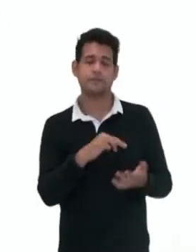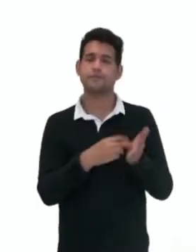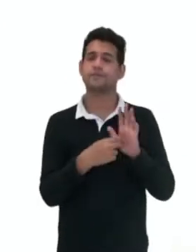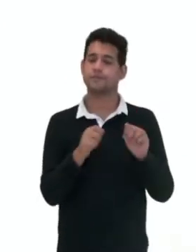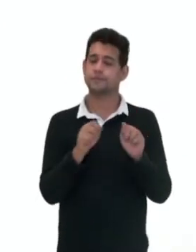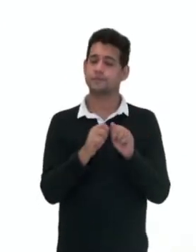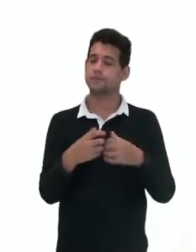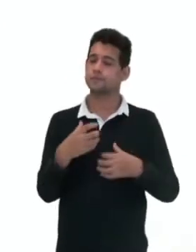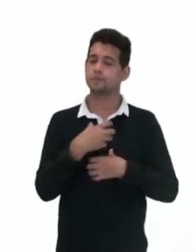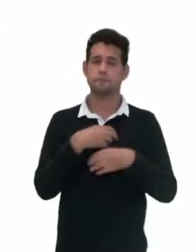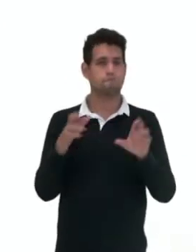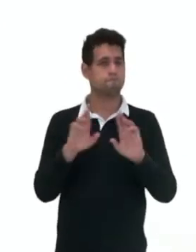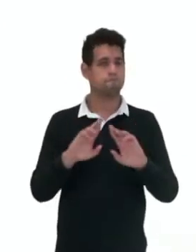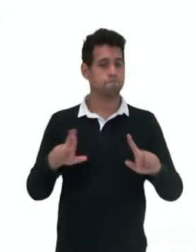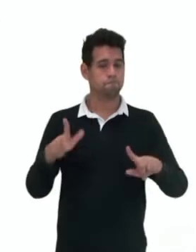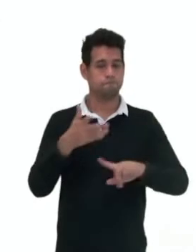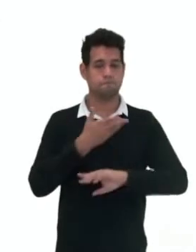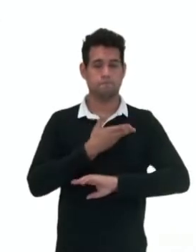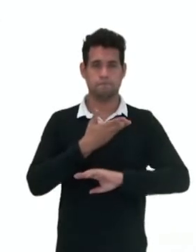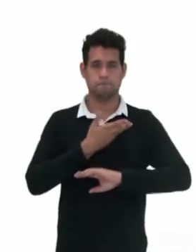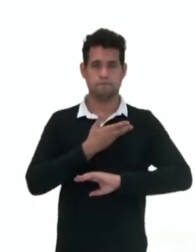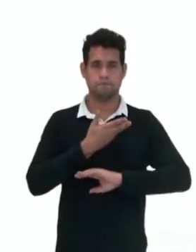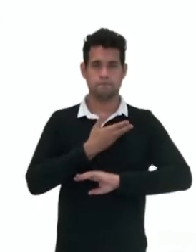agir em determinadas situações.